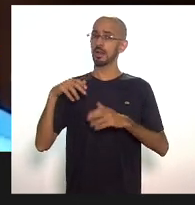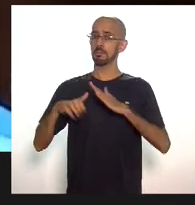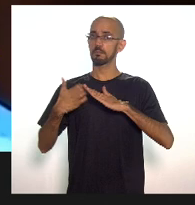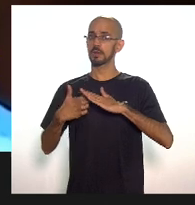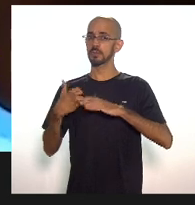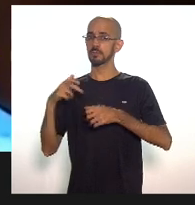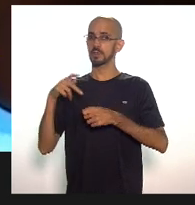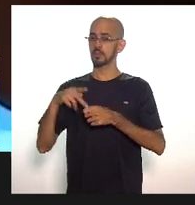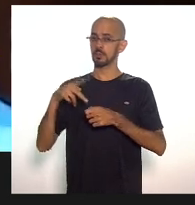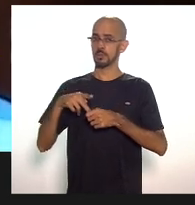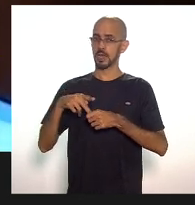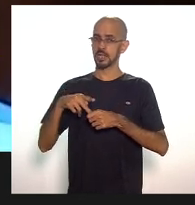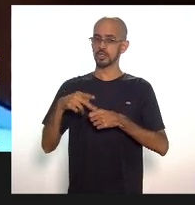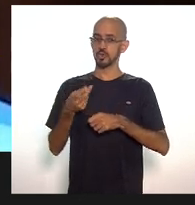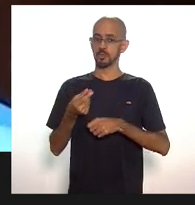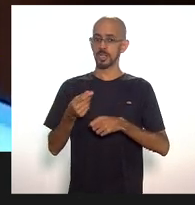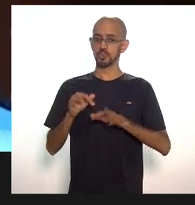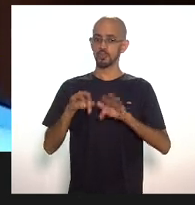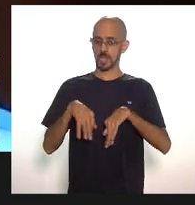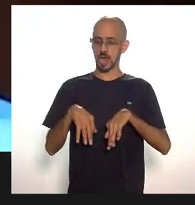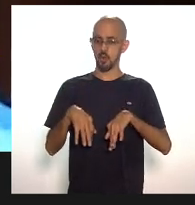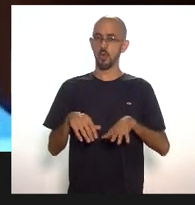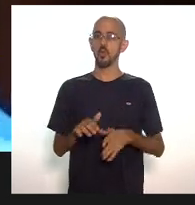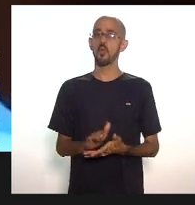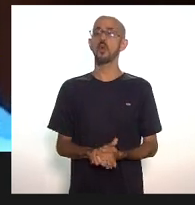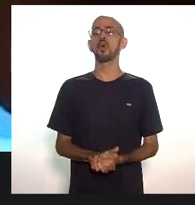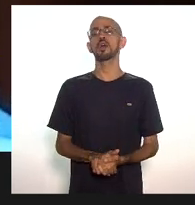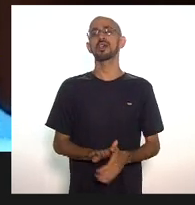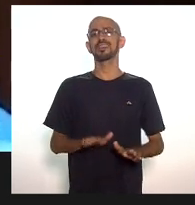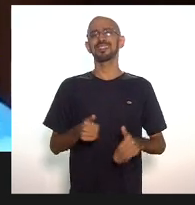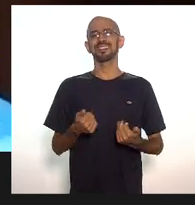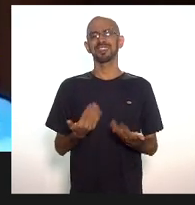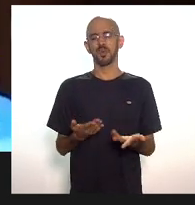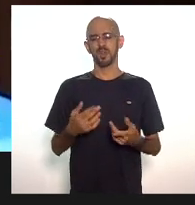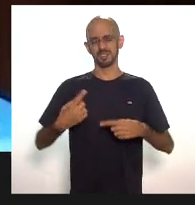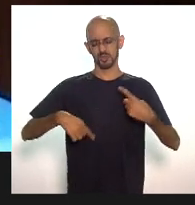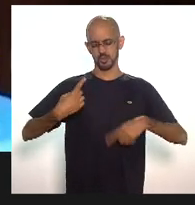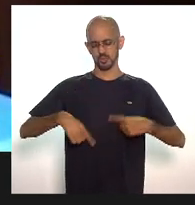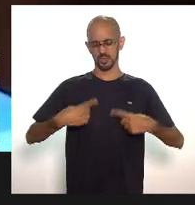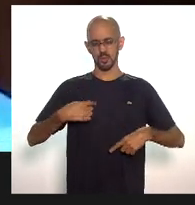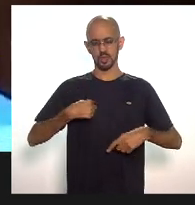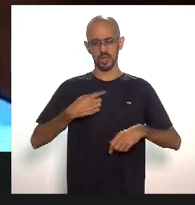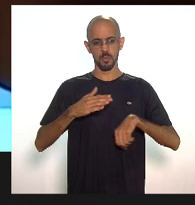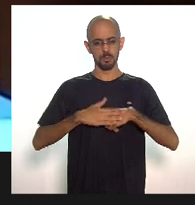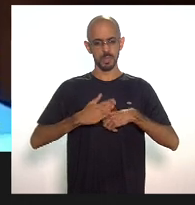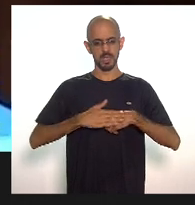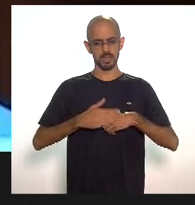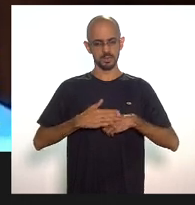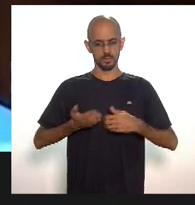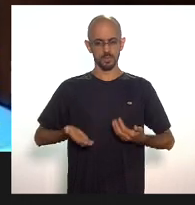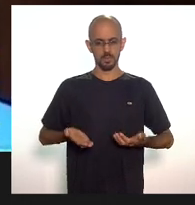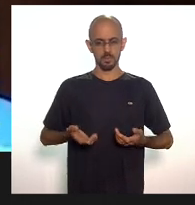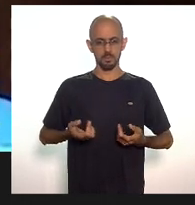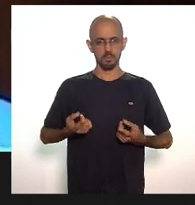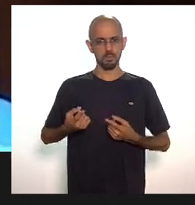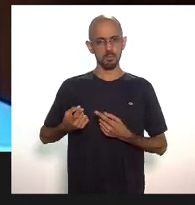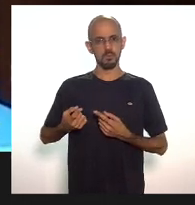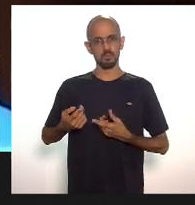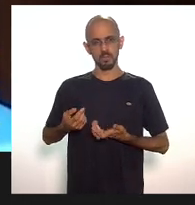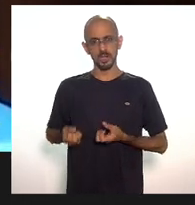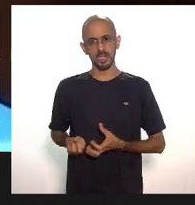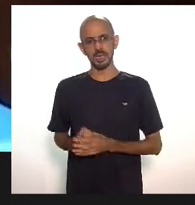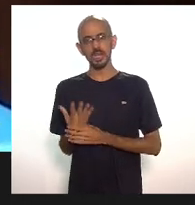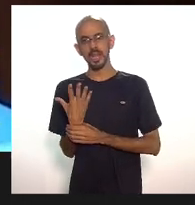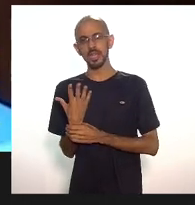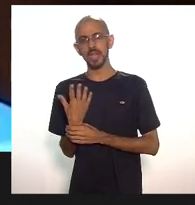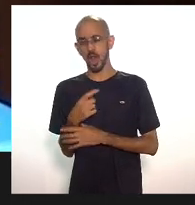do preço final. Porque aí, assim, o debate que se travou a partir dali, eu mesmo provoquei, é porque é claro que a gente compreende, não é,